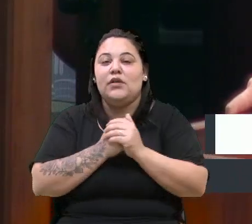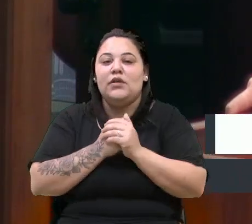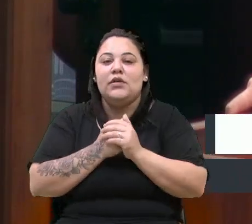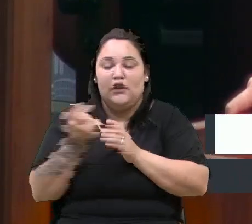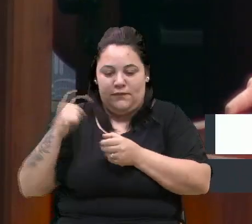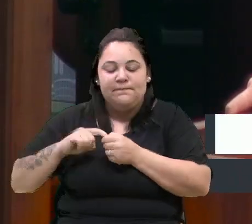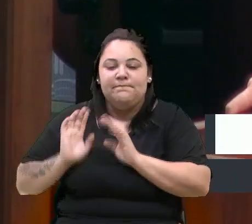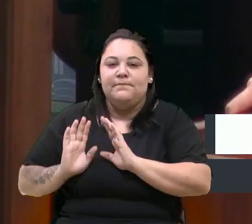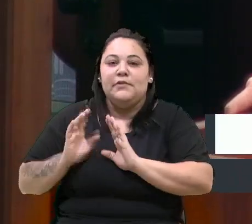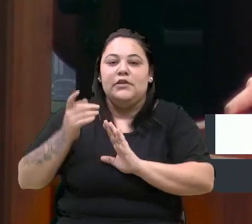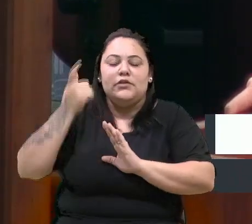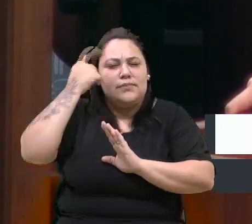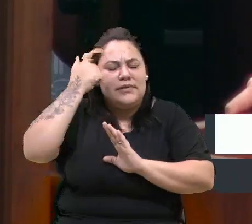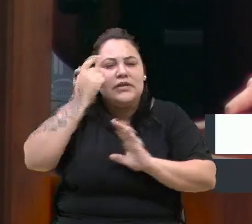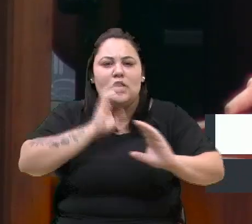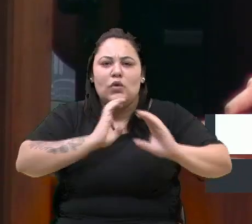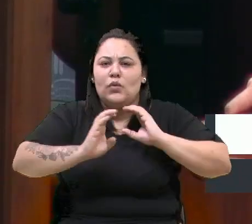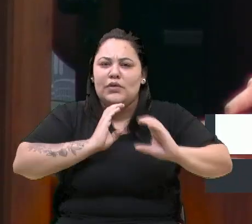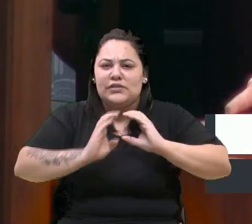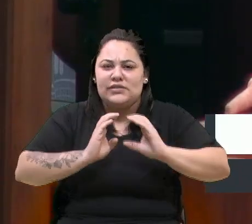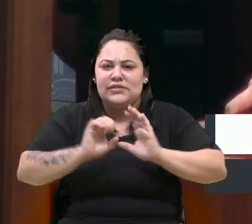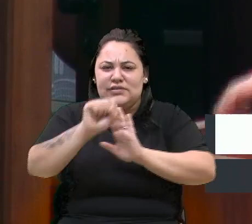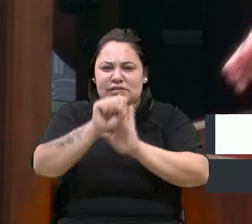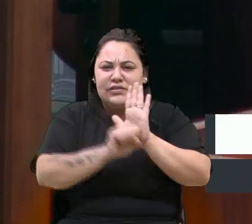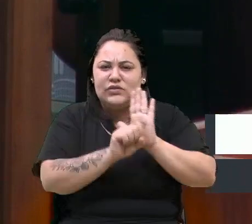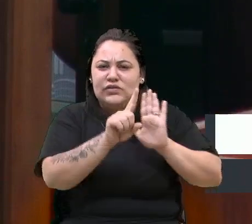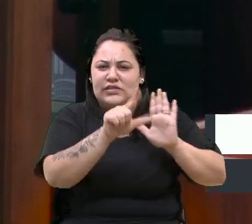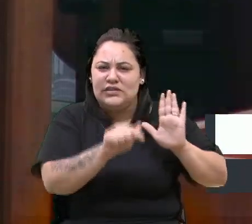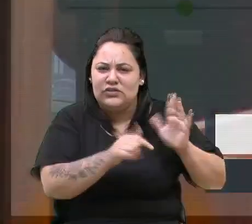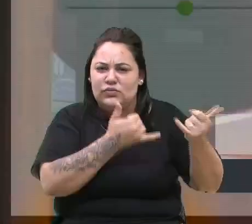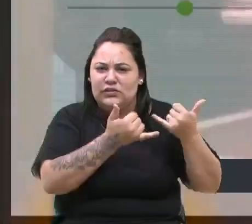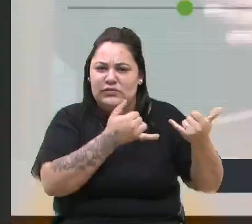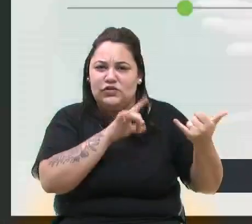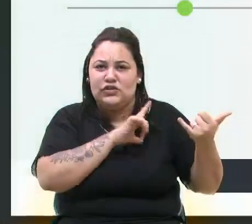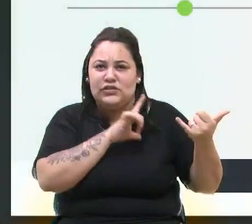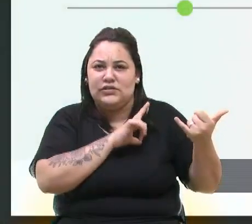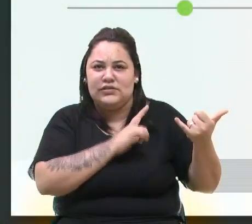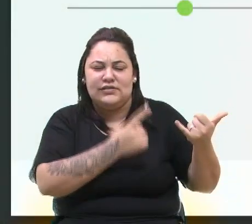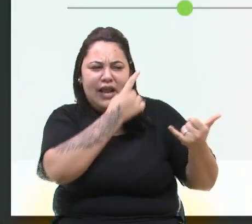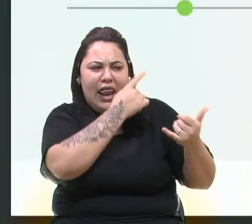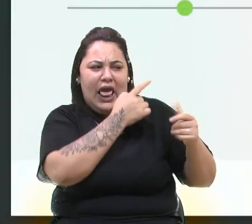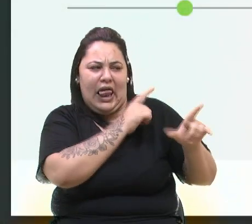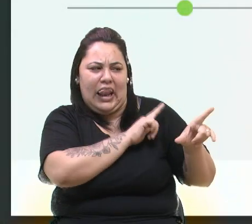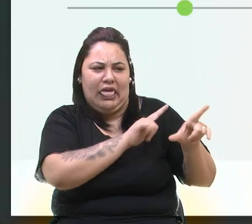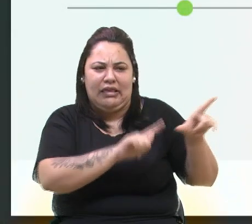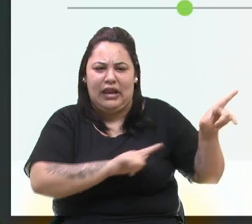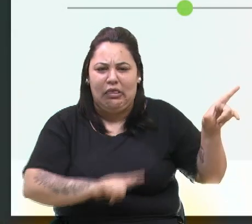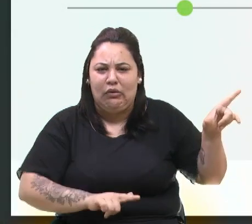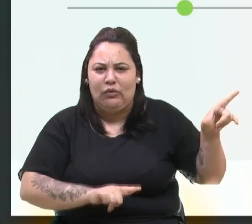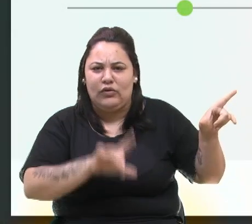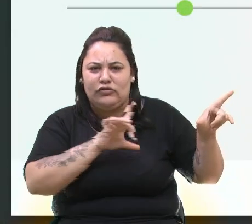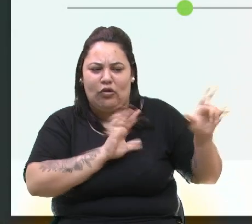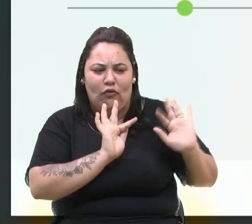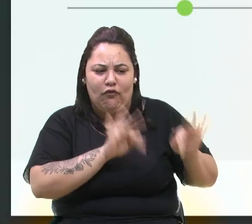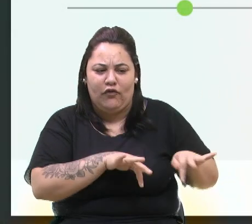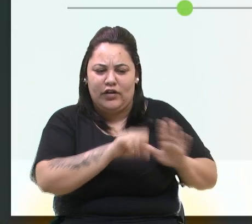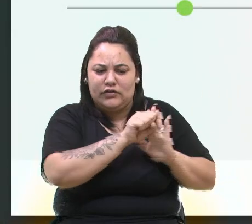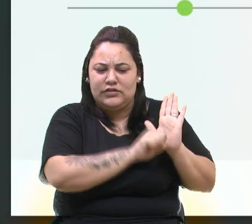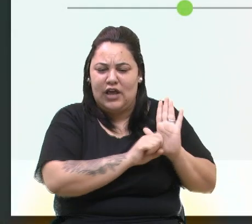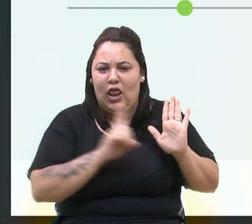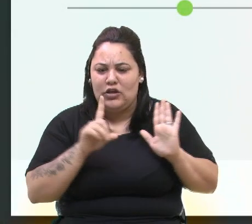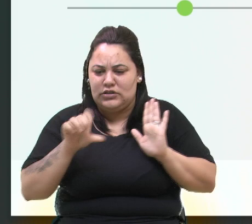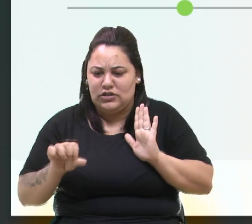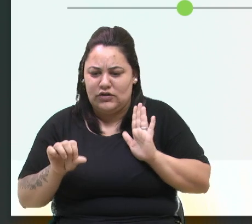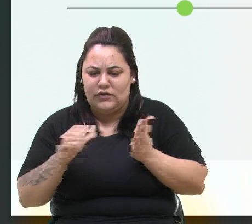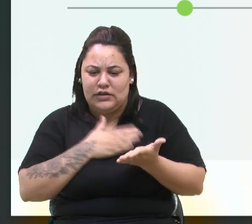em comunicação, né, lá no século XVII, nós tínhamos a literatura. No final do século XIX,